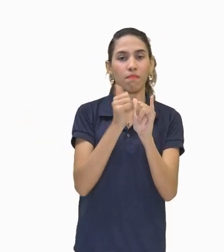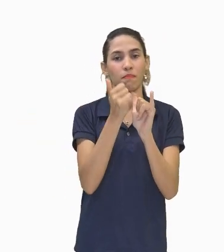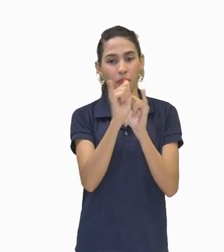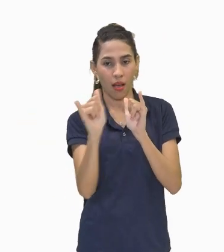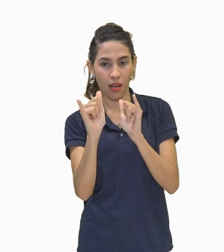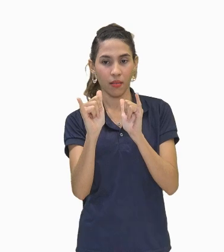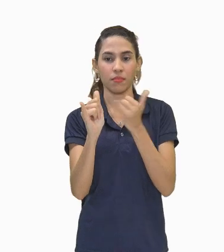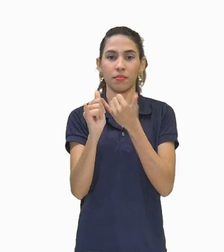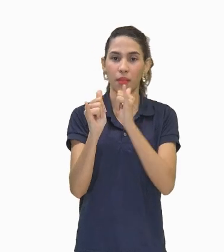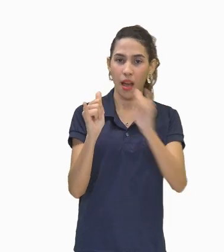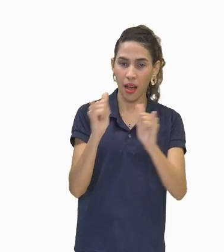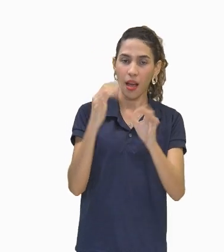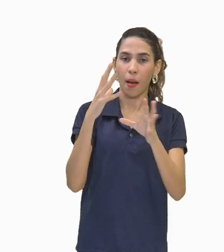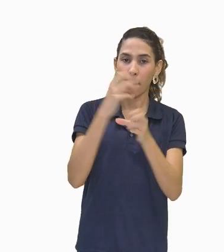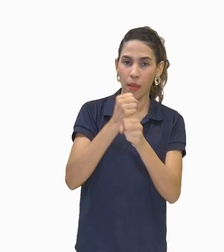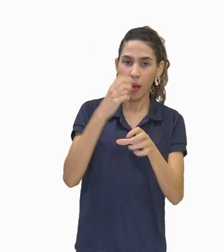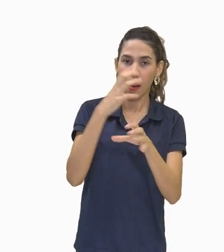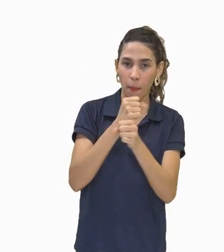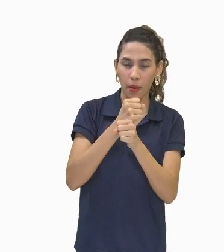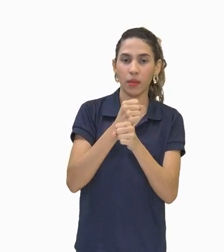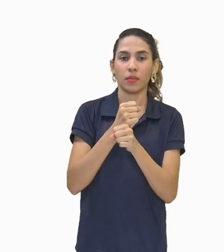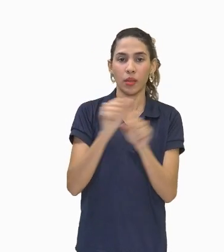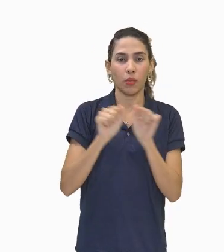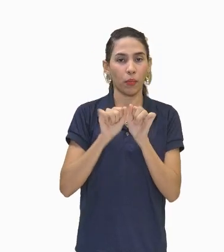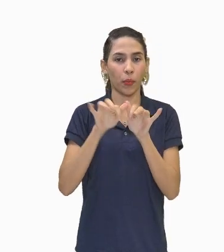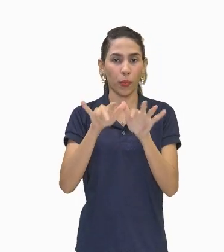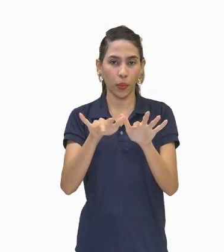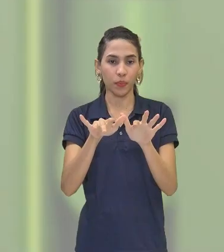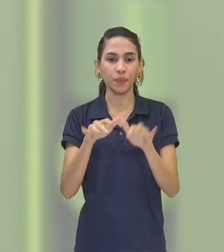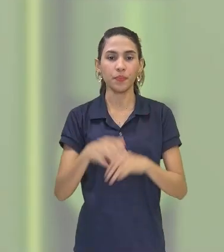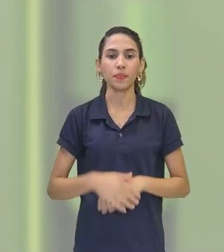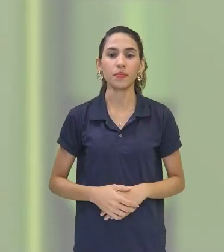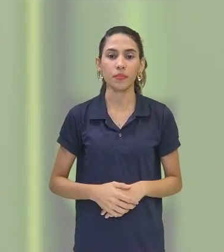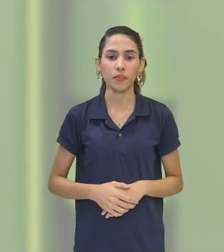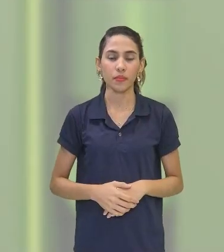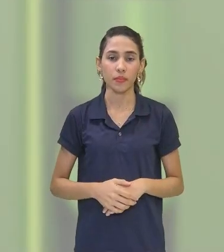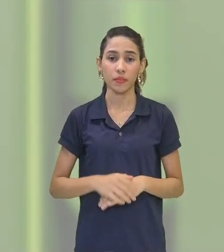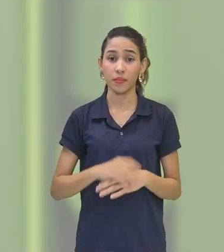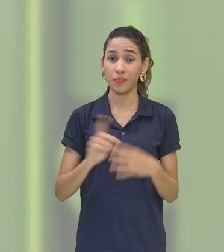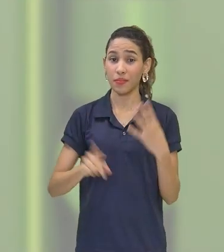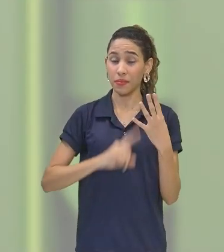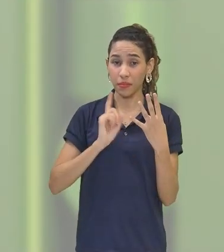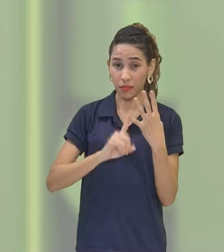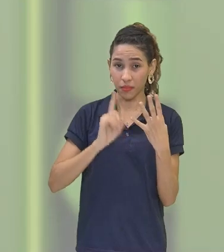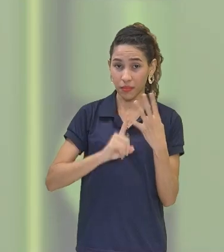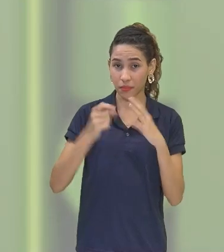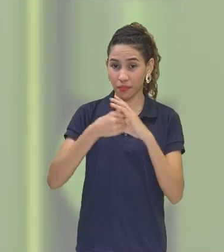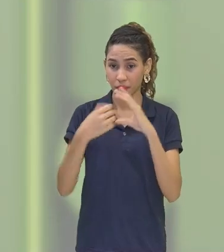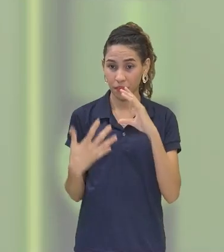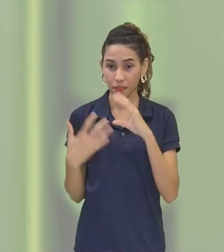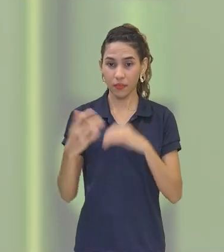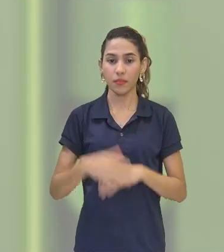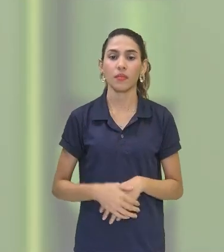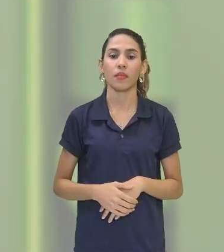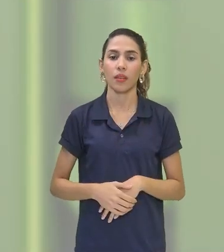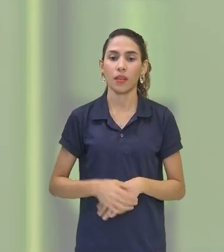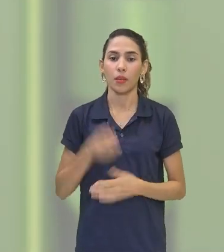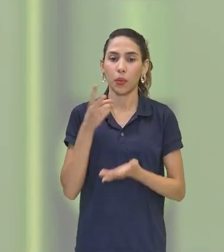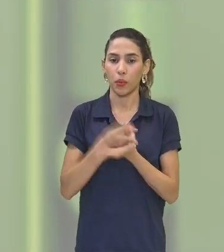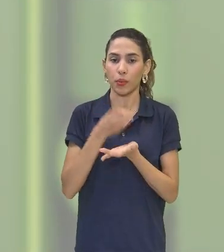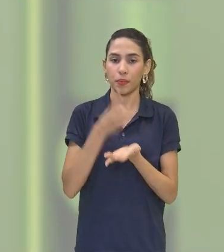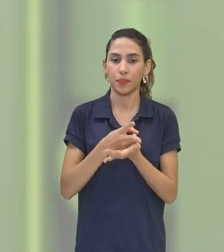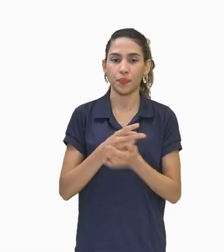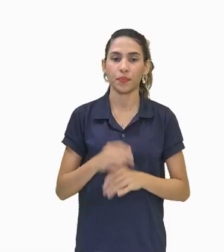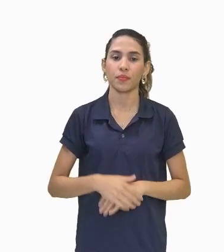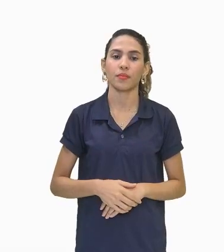quarta característica, pessoal, é a continuidade. Vejam aí. A quarta é a